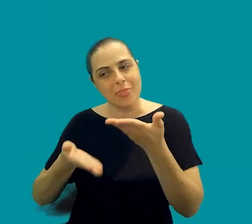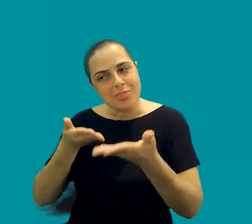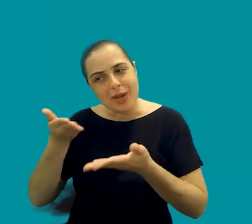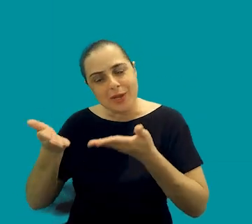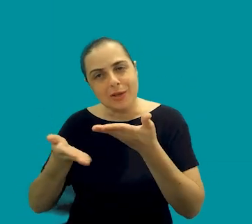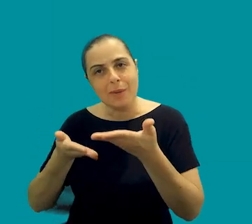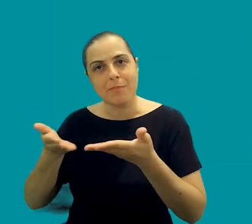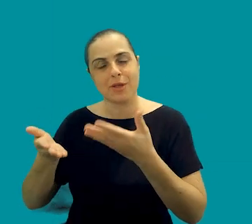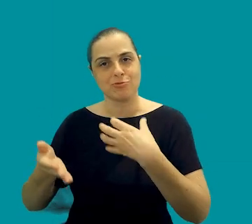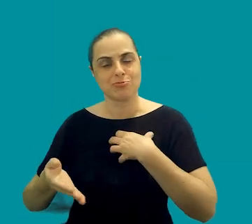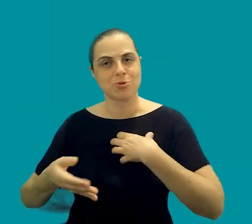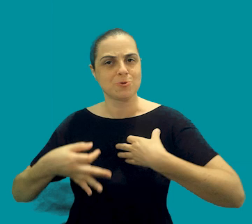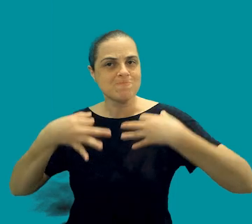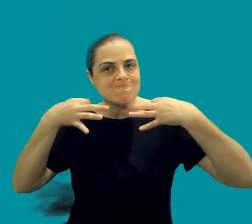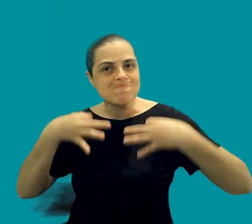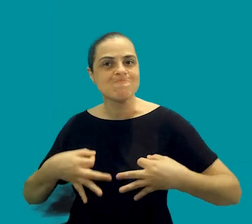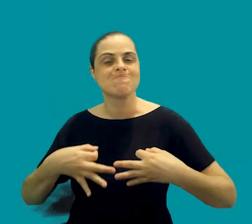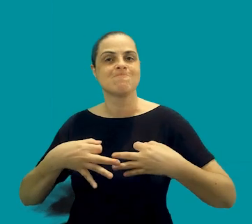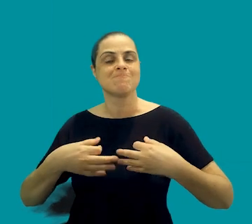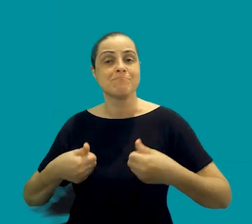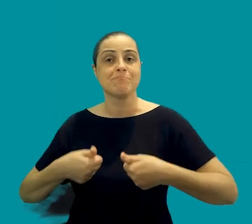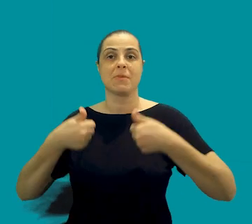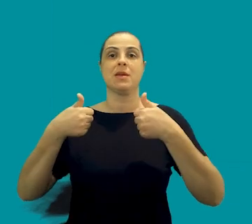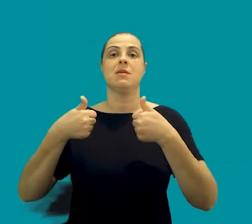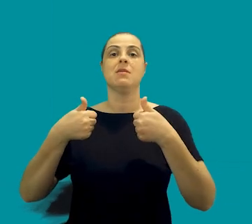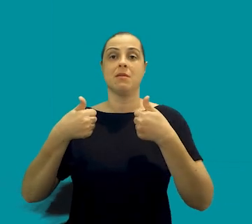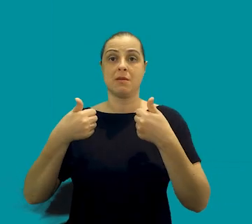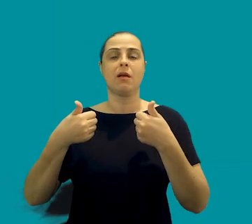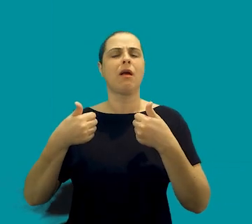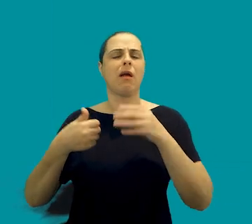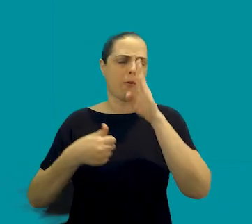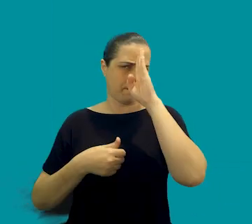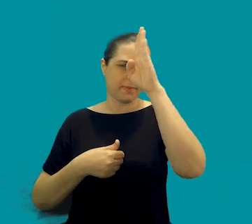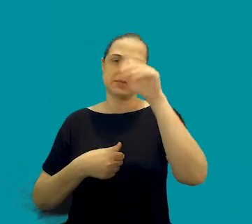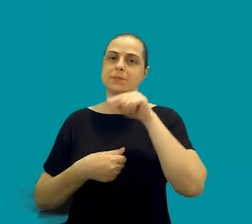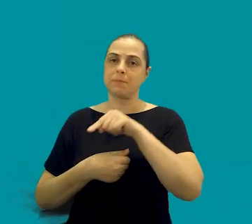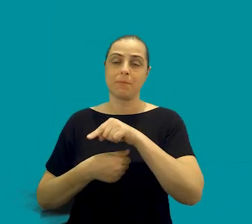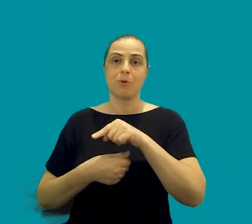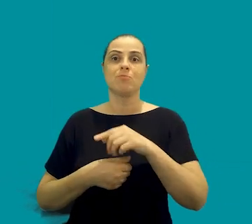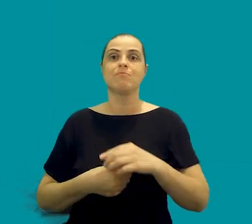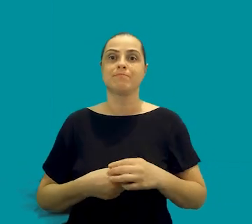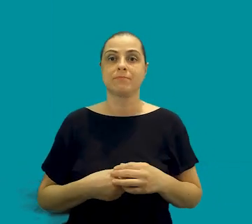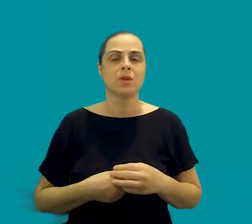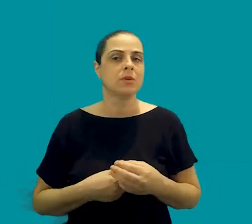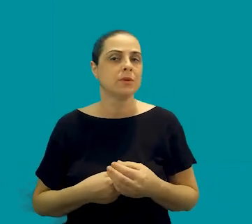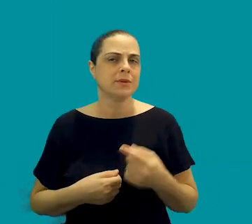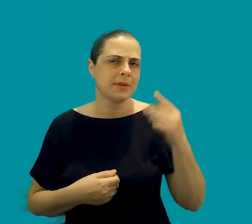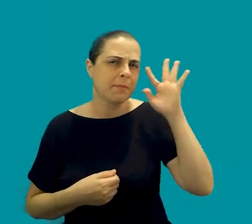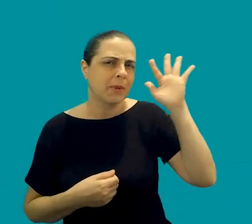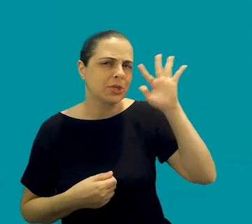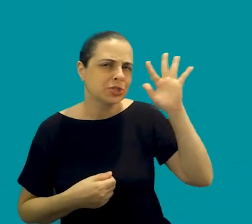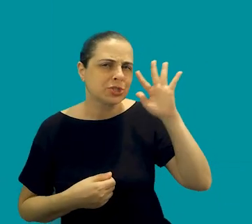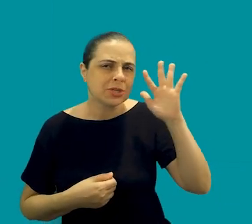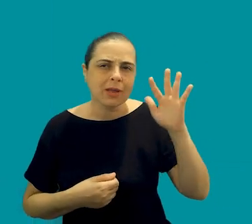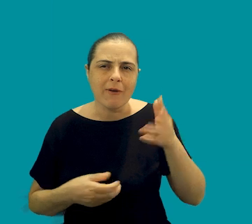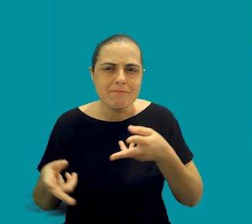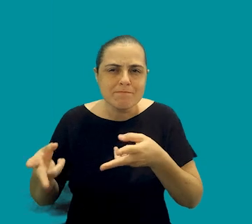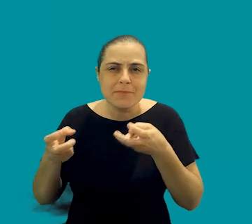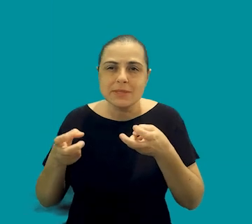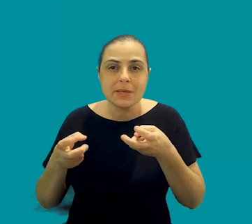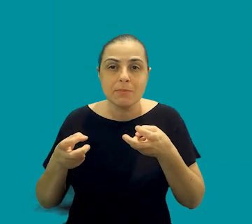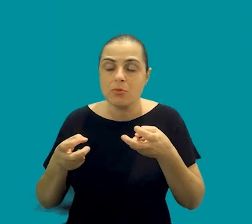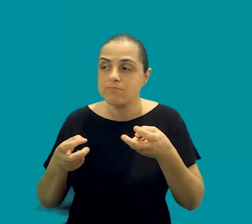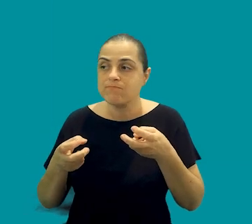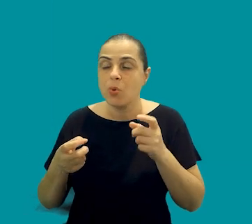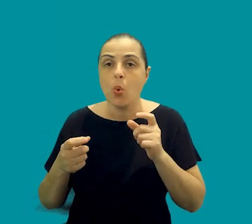com dignidade esses jovens, assim, tratá-los como pessoas. Isso é fundamental, assim, eu acho que esse é um grande diferencial. Se pudesse falar assim, fala de uma coisa que